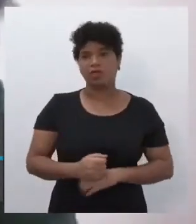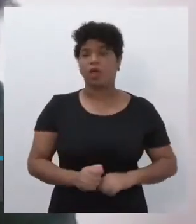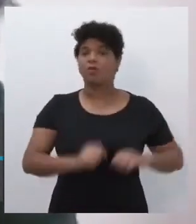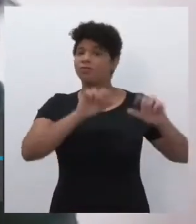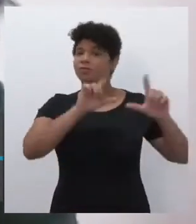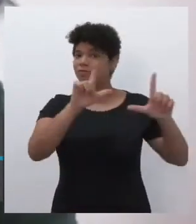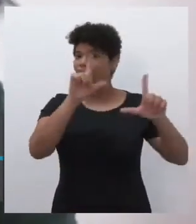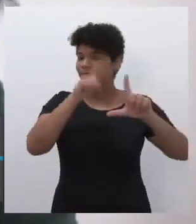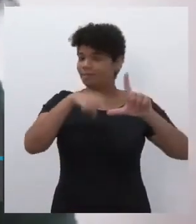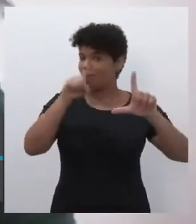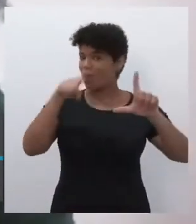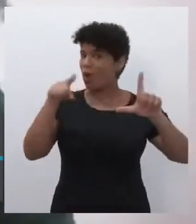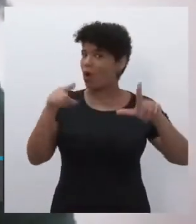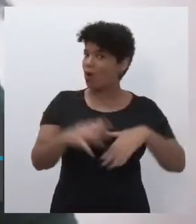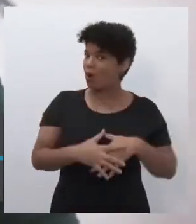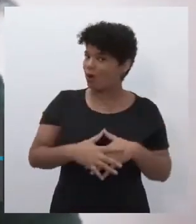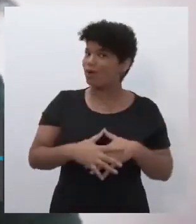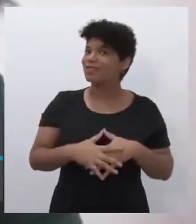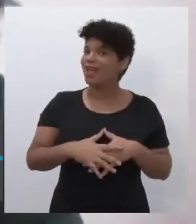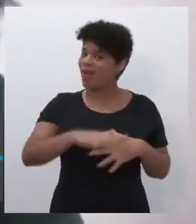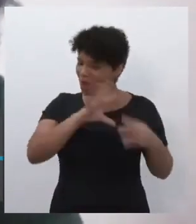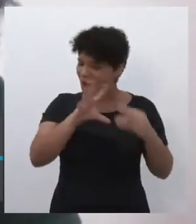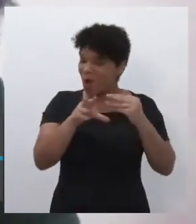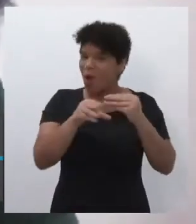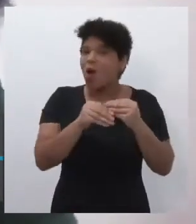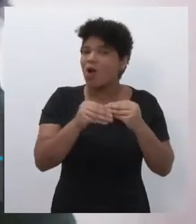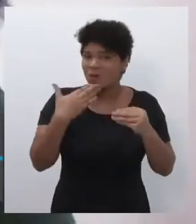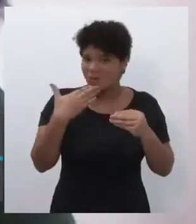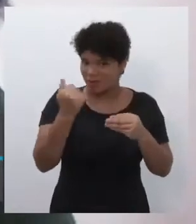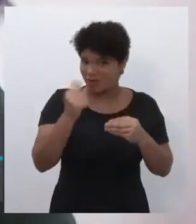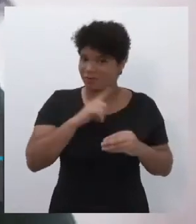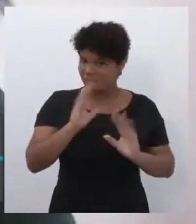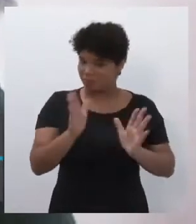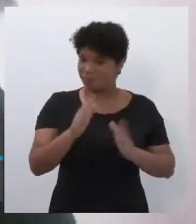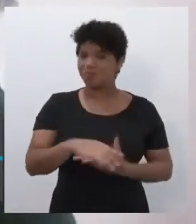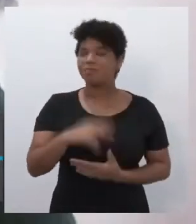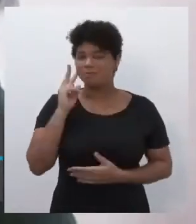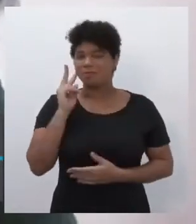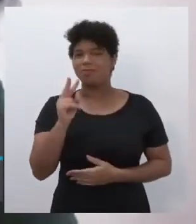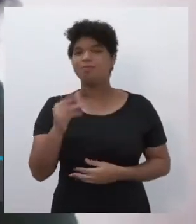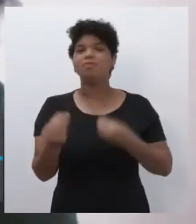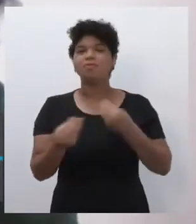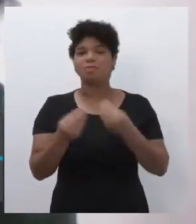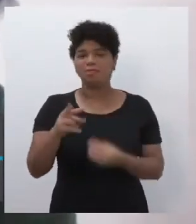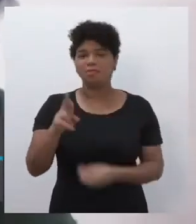mais completo. Vamos lá, Renan, pode falar aí para a gente como que fica agora.